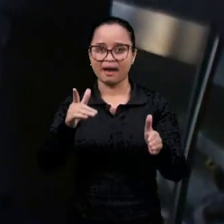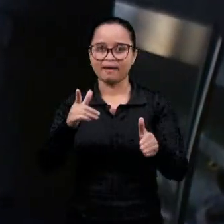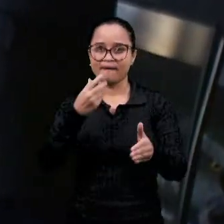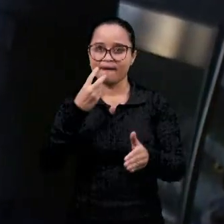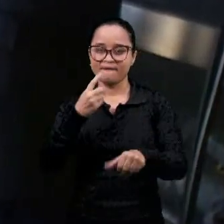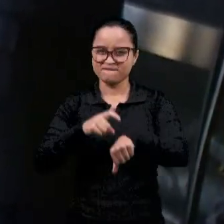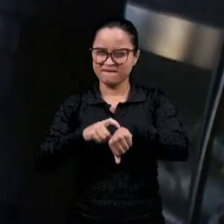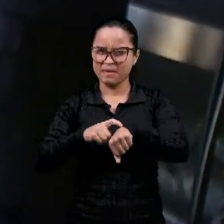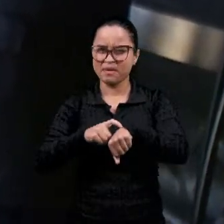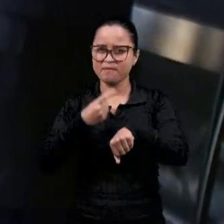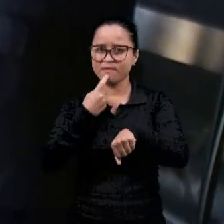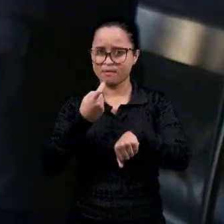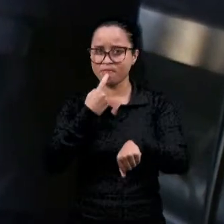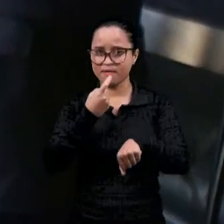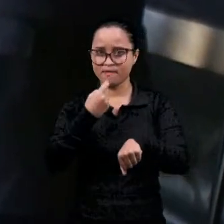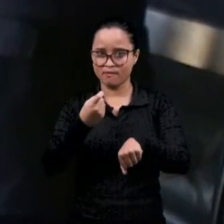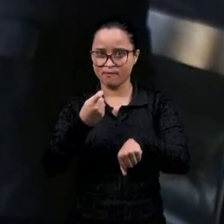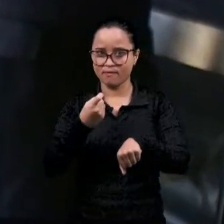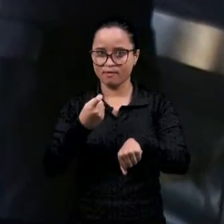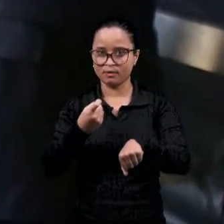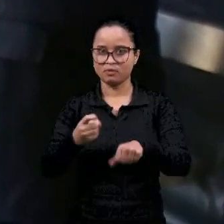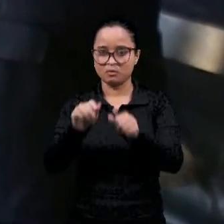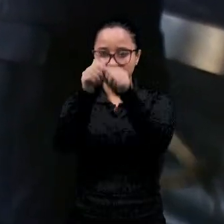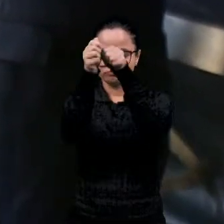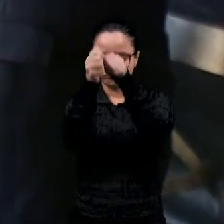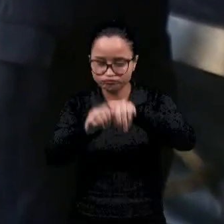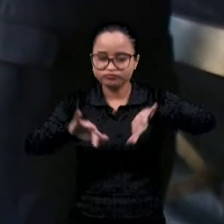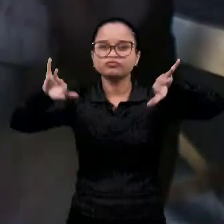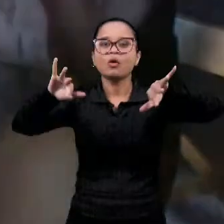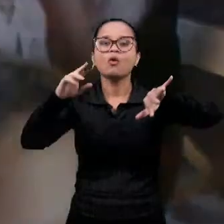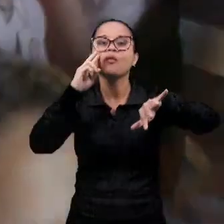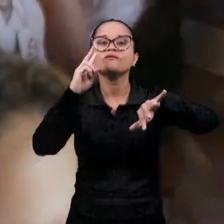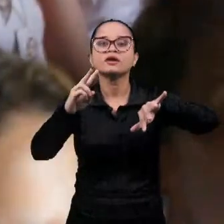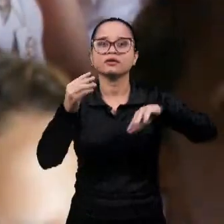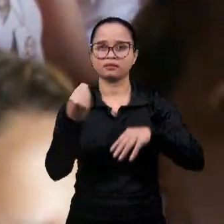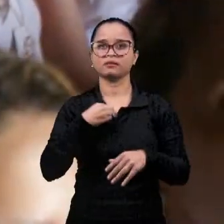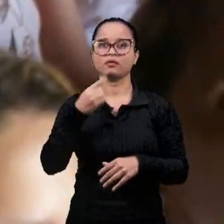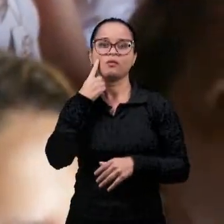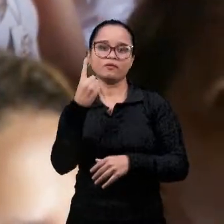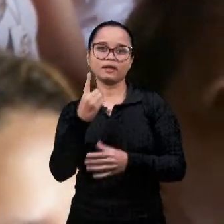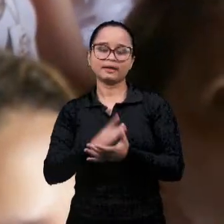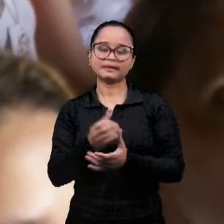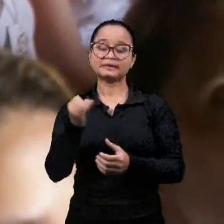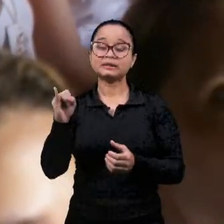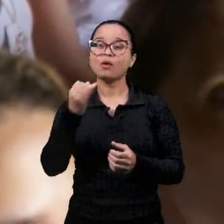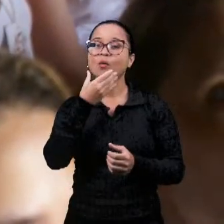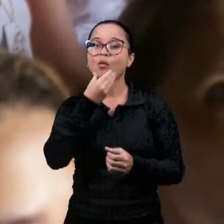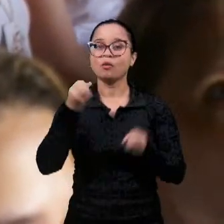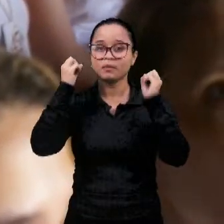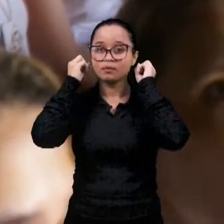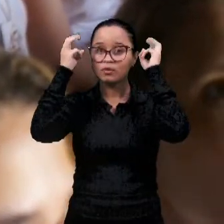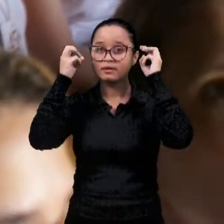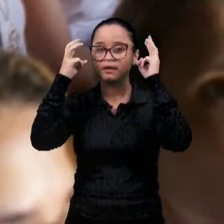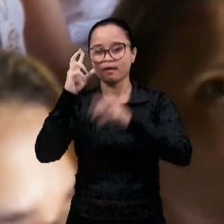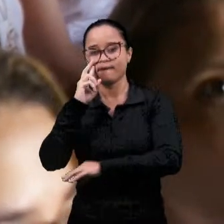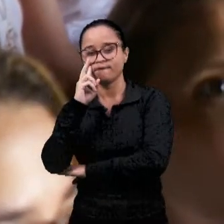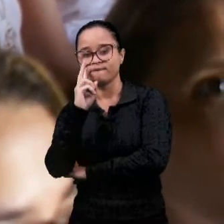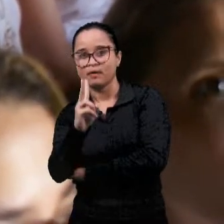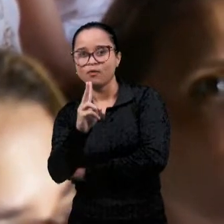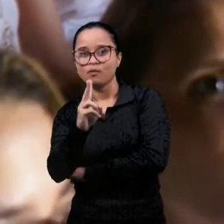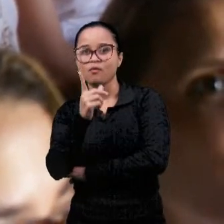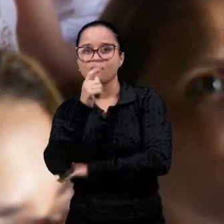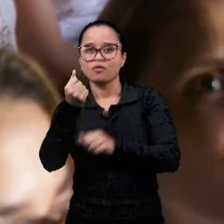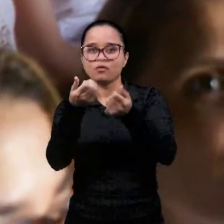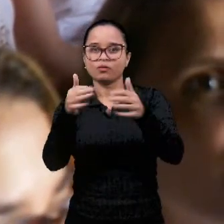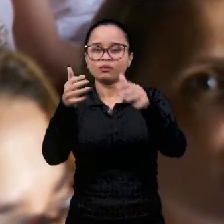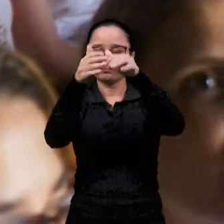evento notável. E se Moisés viu a abertura do Mar Vermelho, eu vou poder